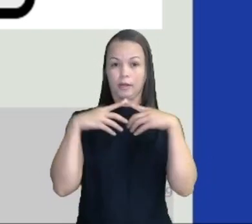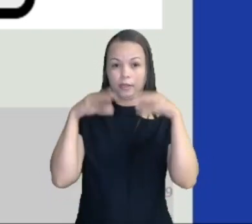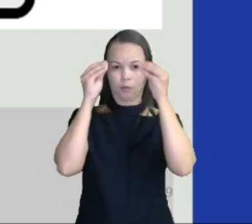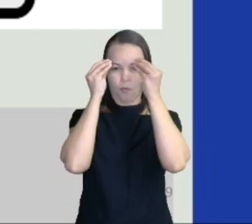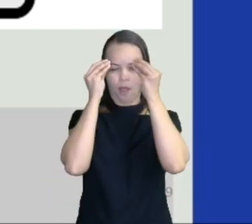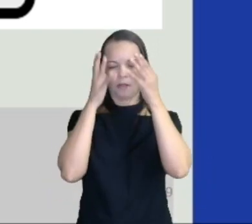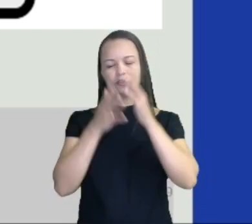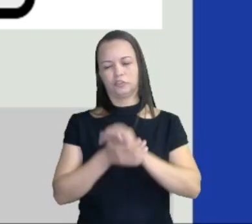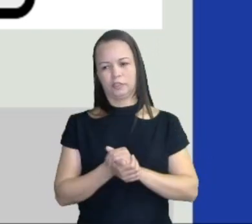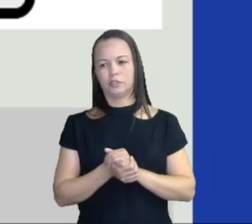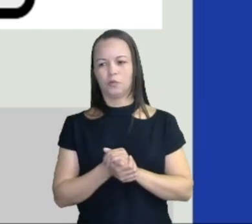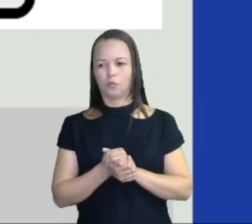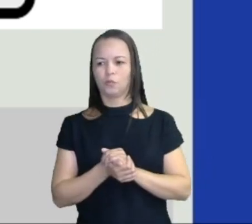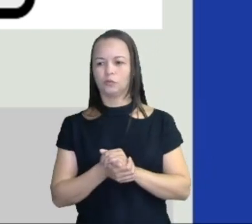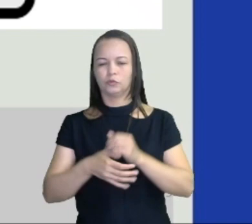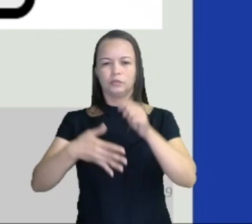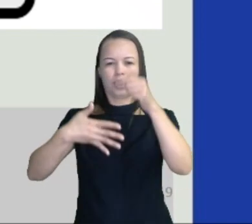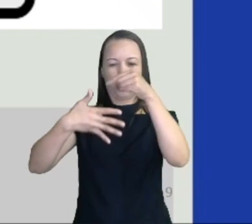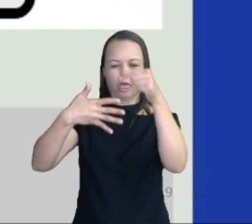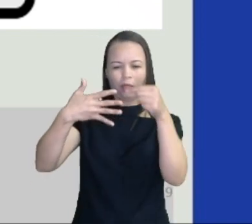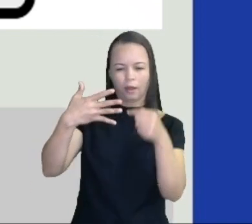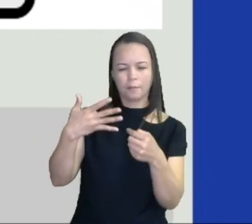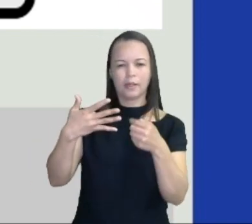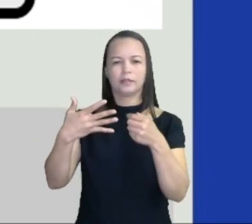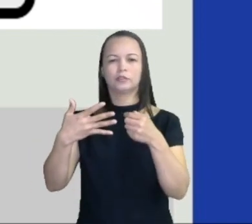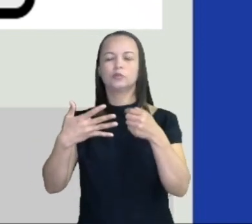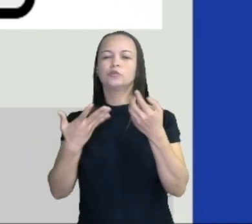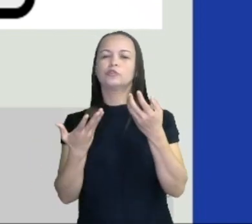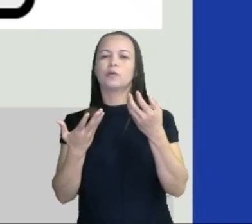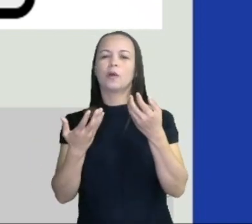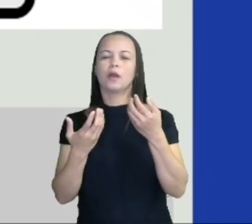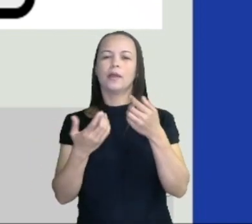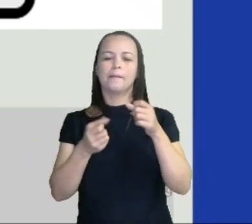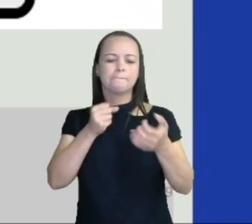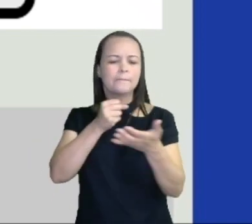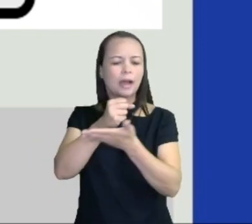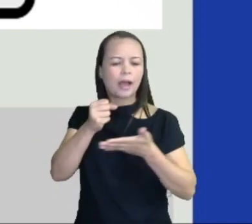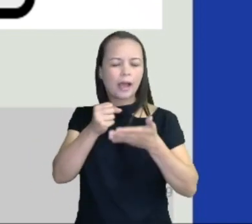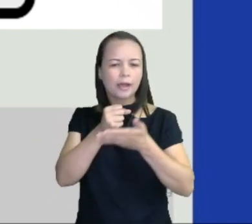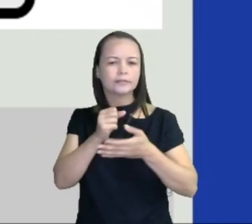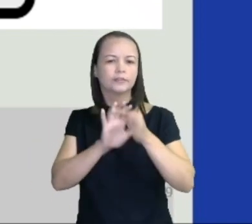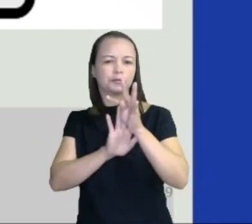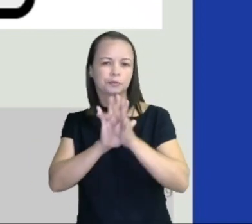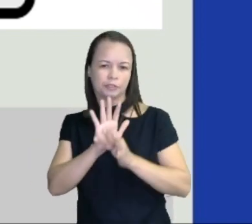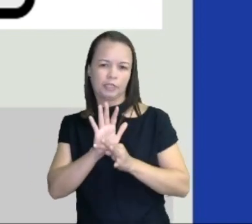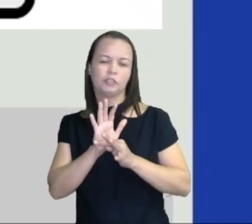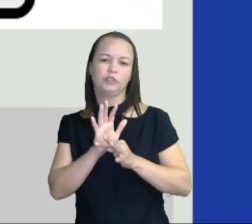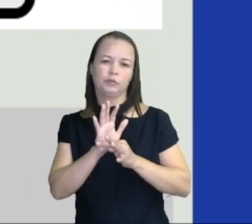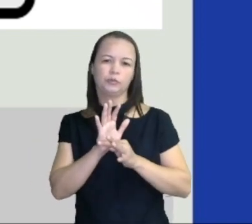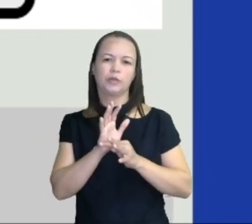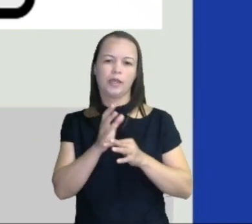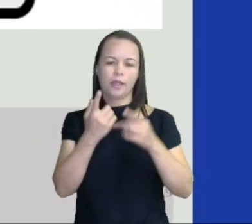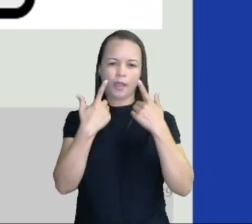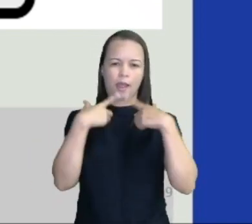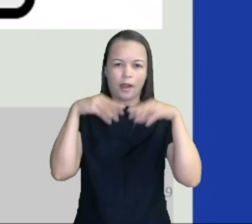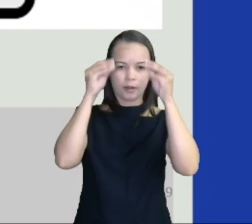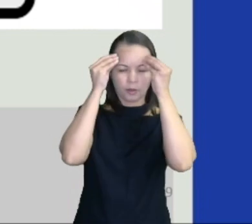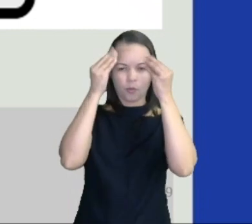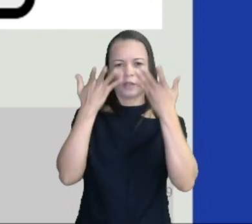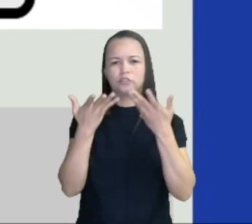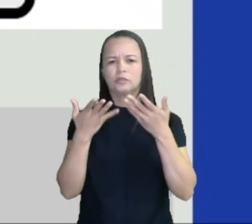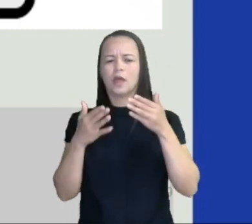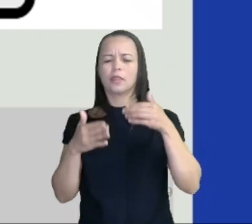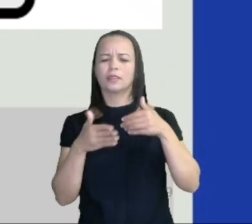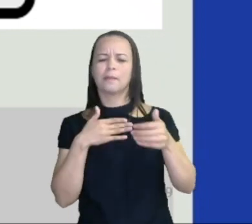dos elementos básicos do texto é a linguagem. A depender de qual tipo for